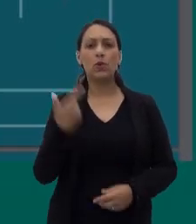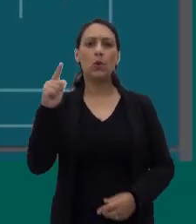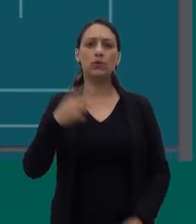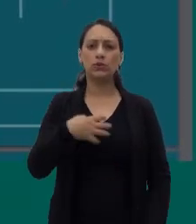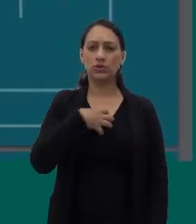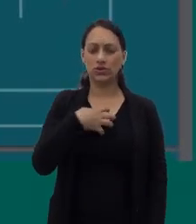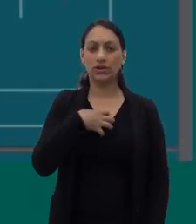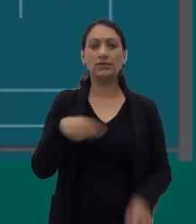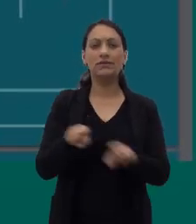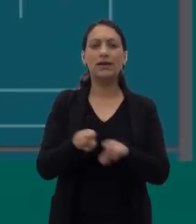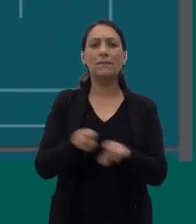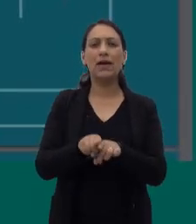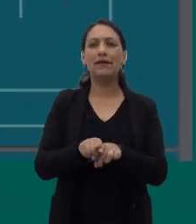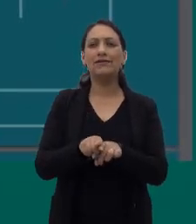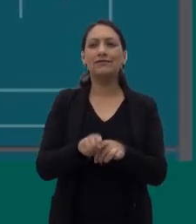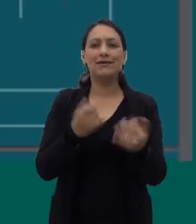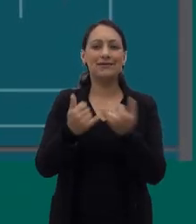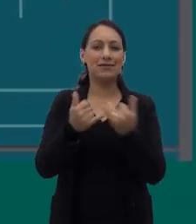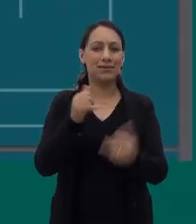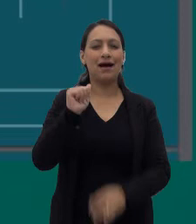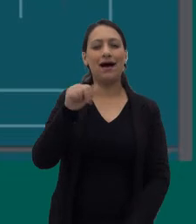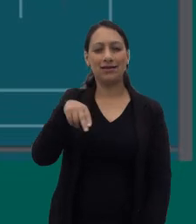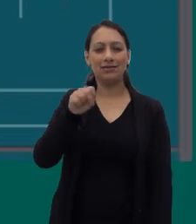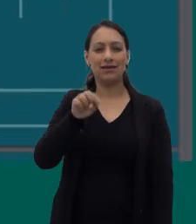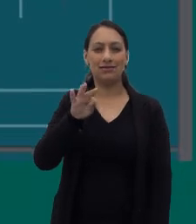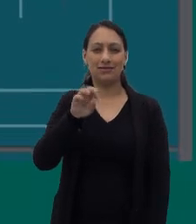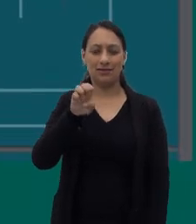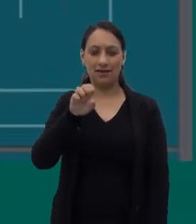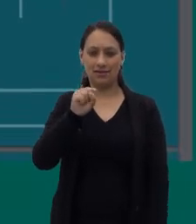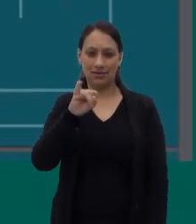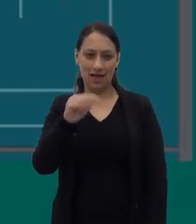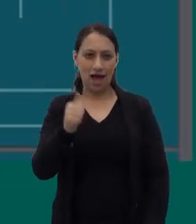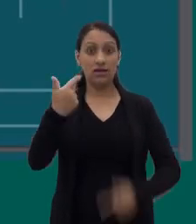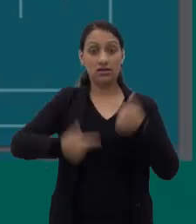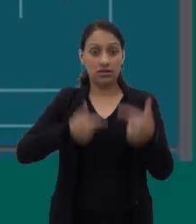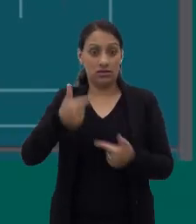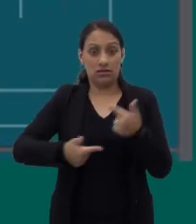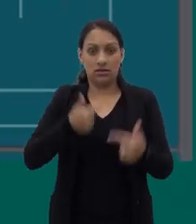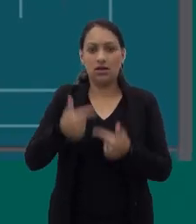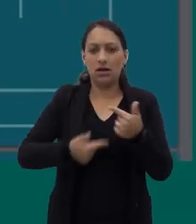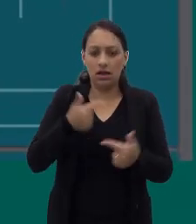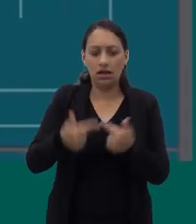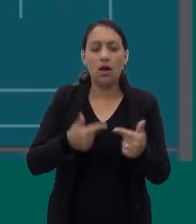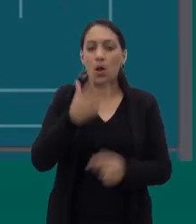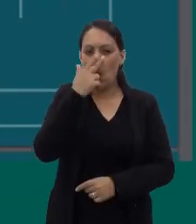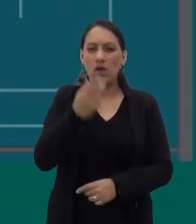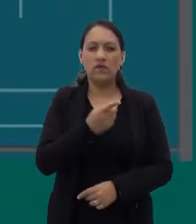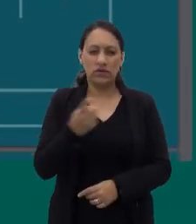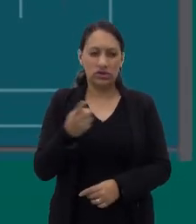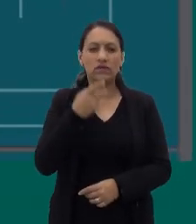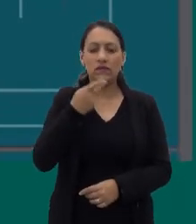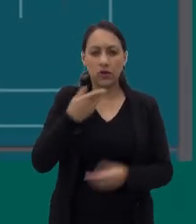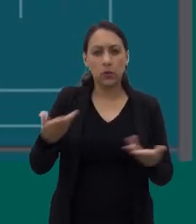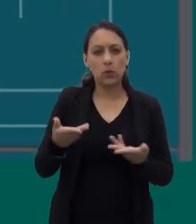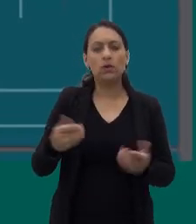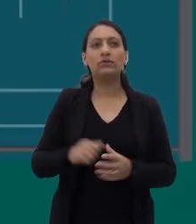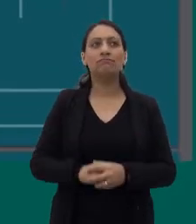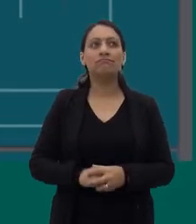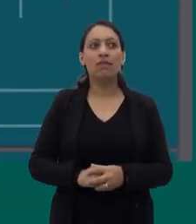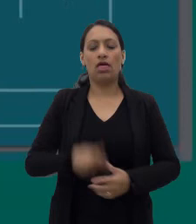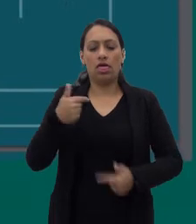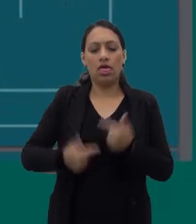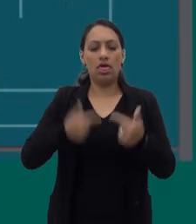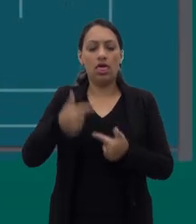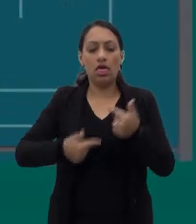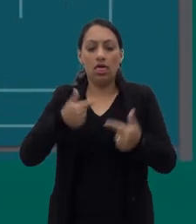de anestesiar, por exemplo, trabalhando demais, como eu acho que vocês também estão dizendo, né? Uma anestesia que